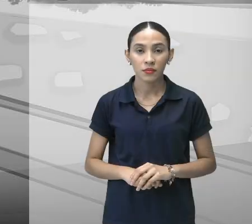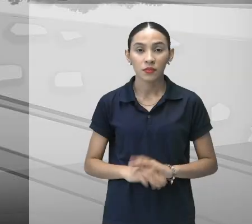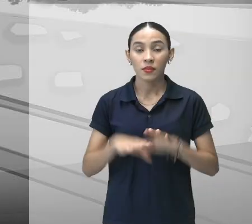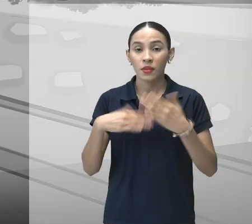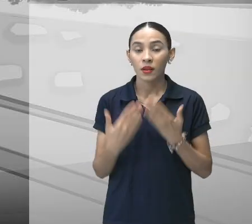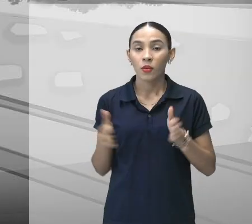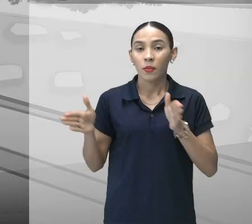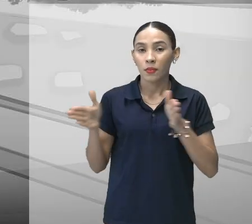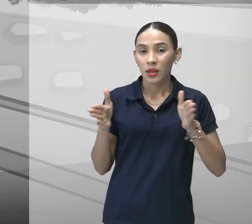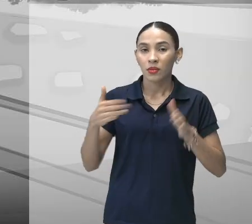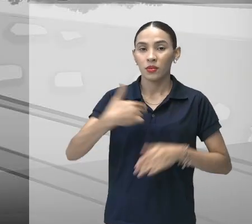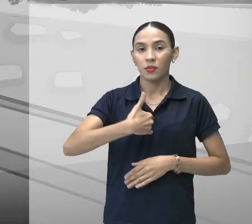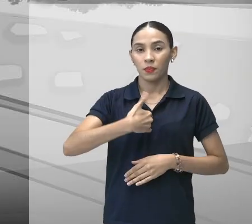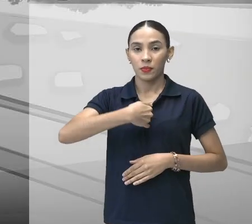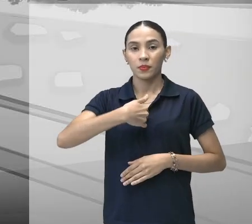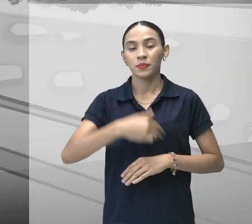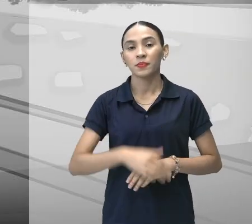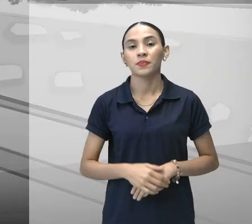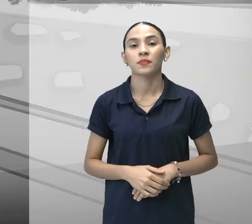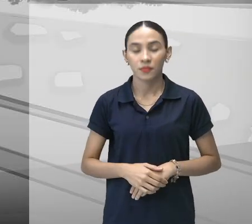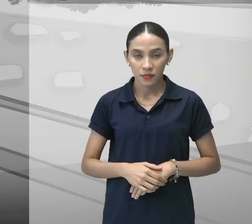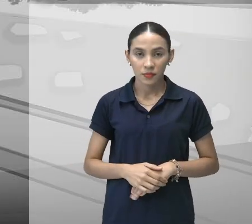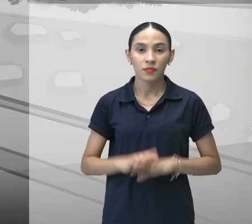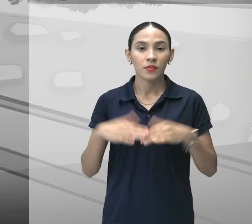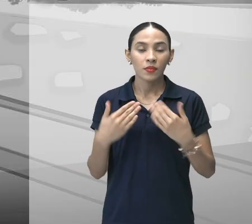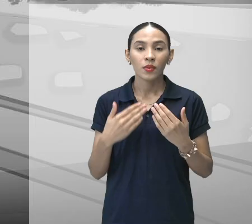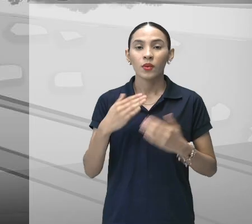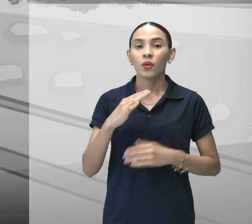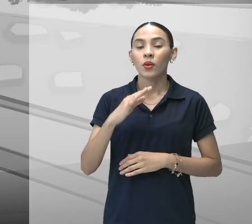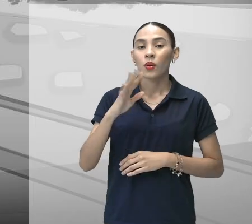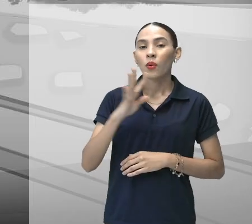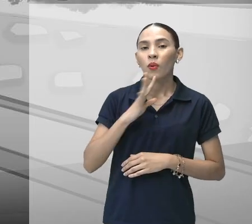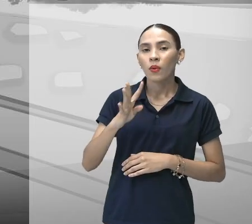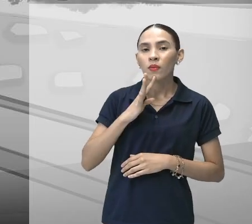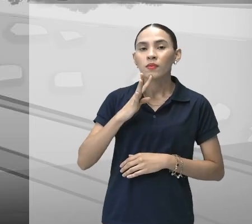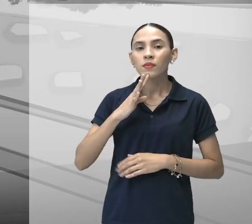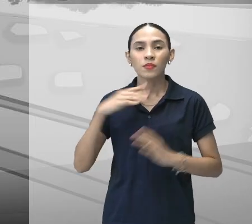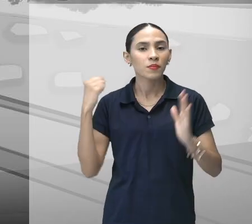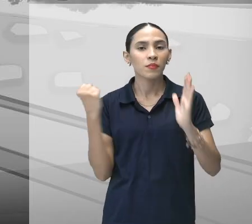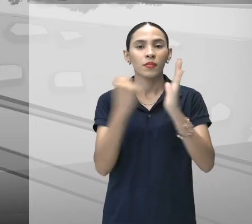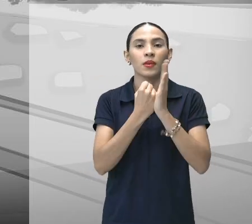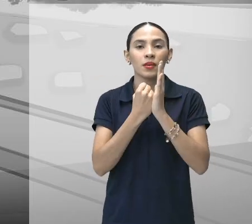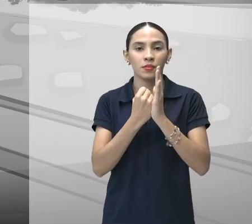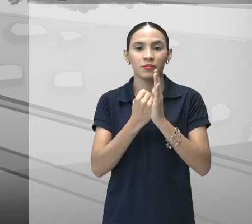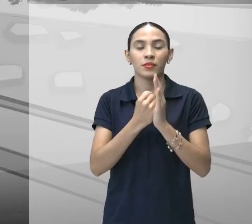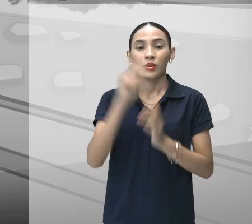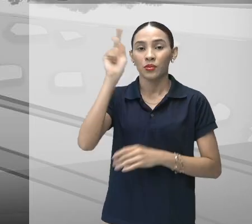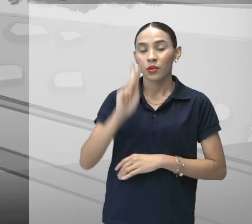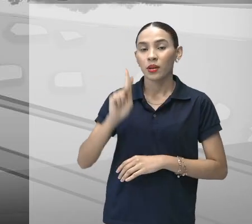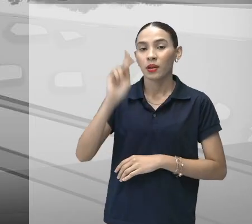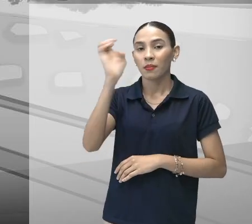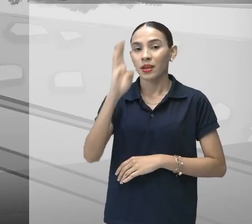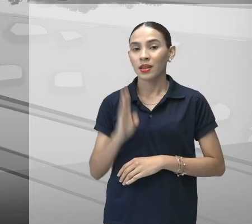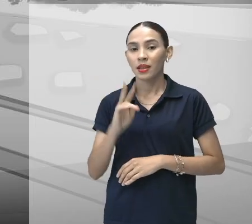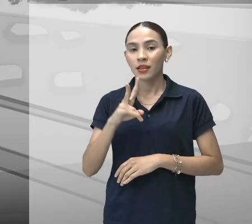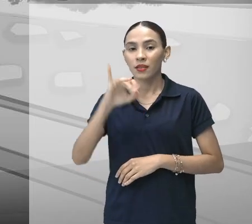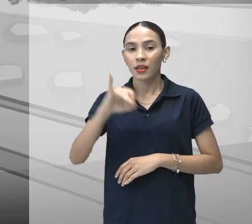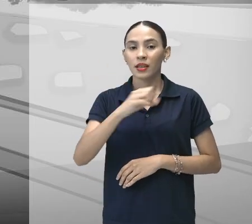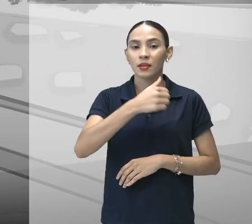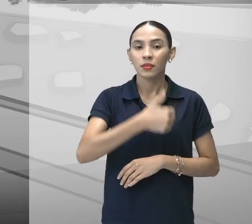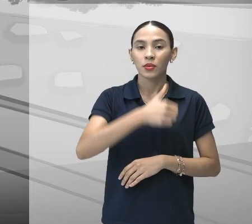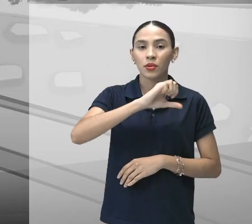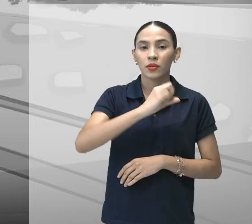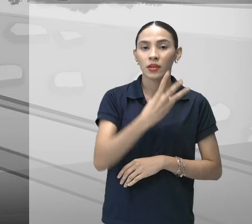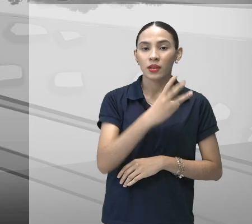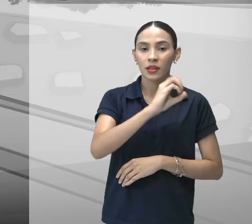Era Vargas ou período getulista, como ficou conhecido esse período da história brasileira que vai de